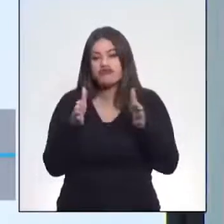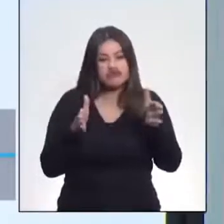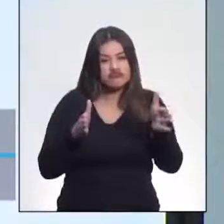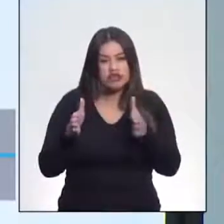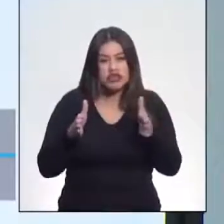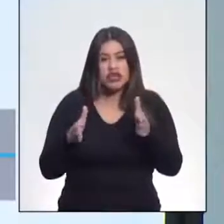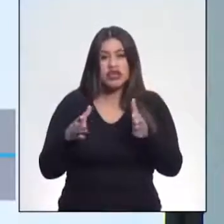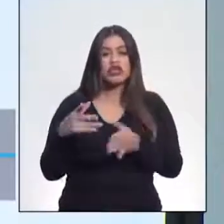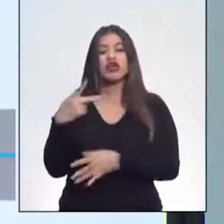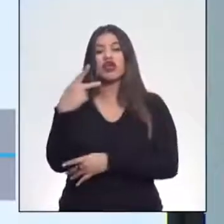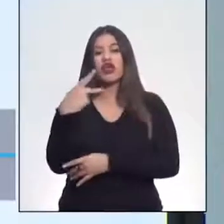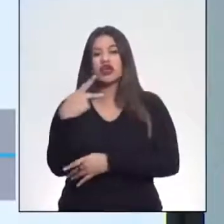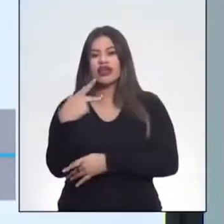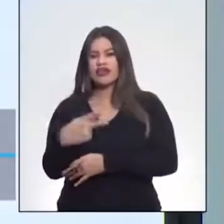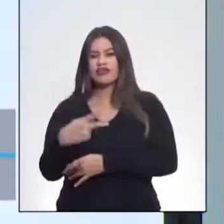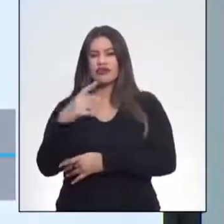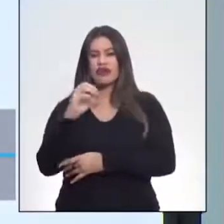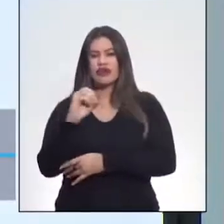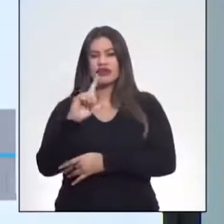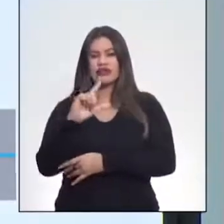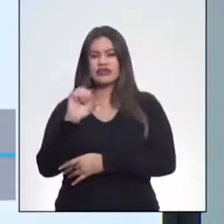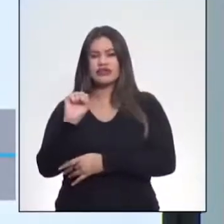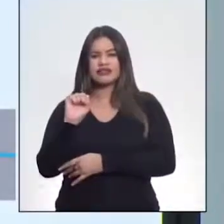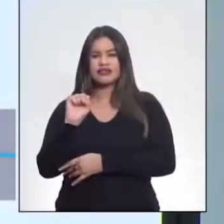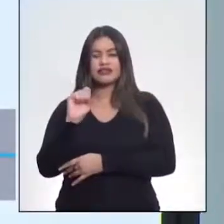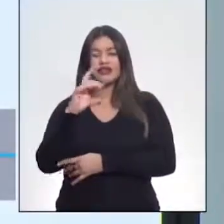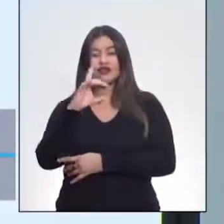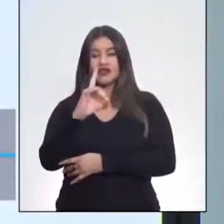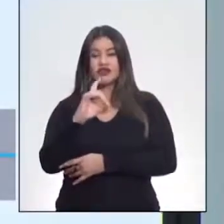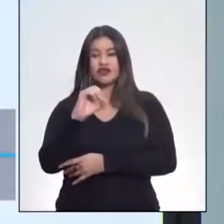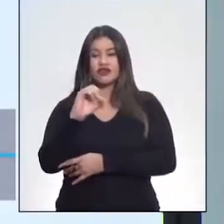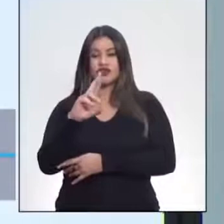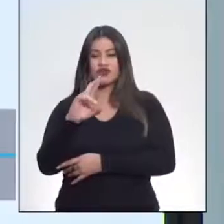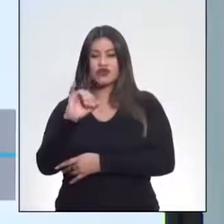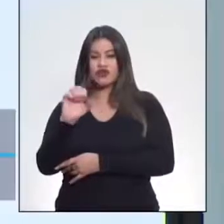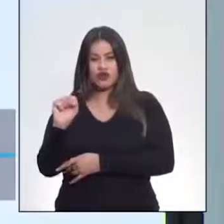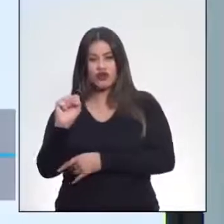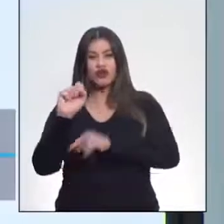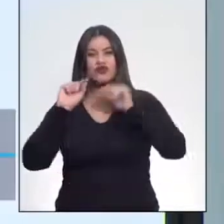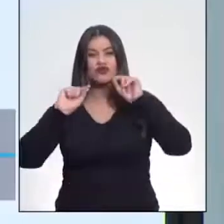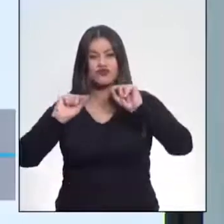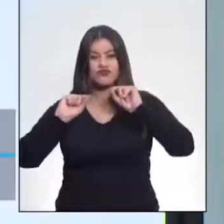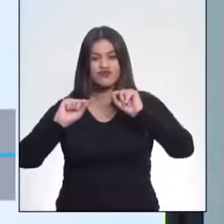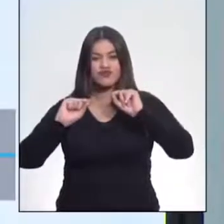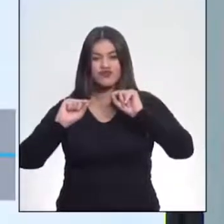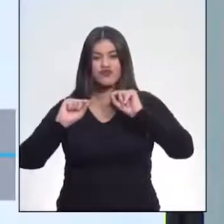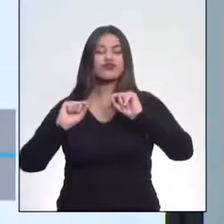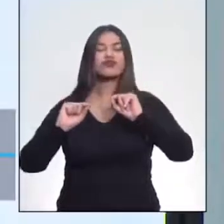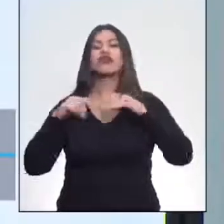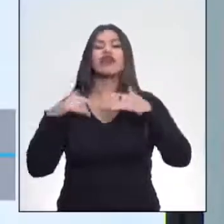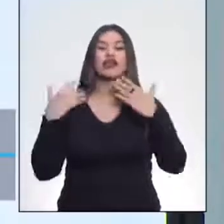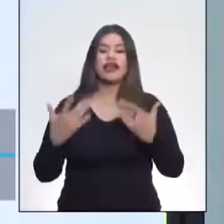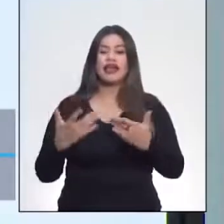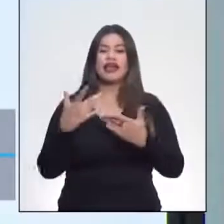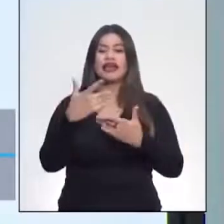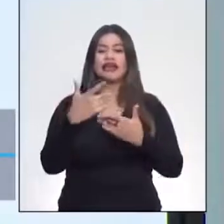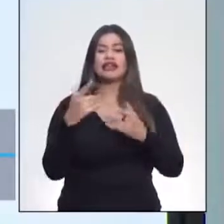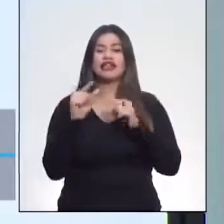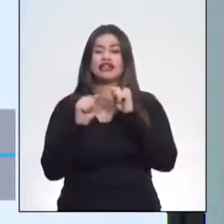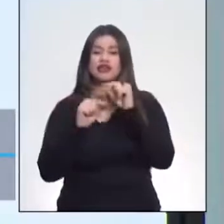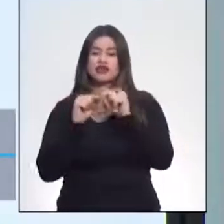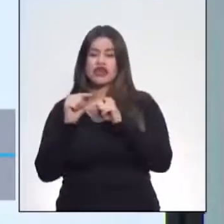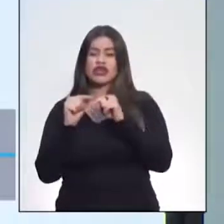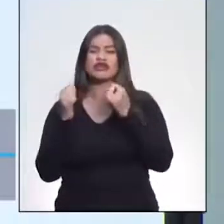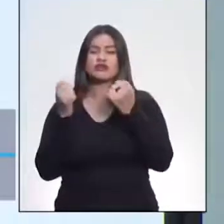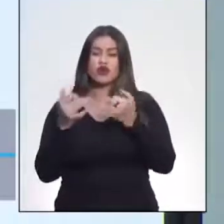muito guerreiros e muito violentos eles invadem Creta isso nós chamamos de a primeira diáspora lembram que é de